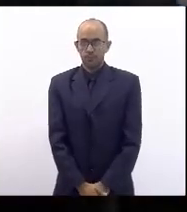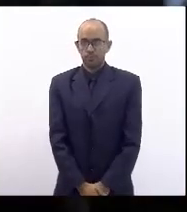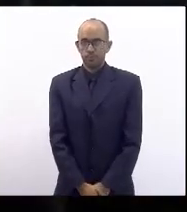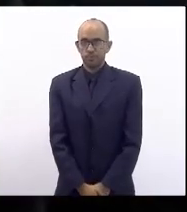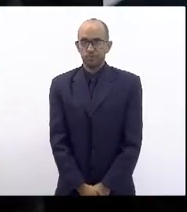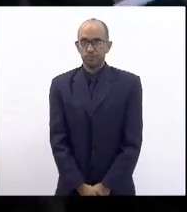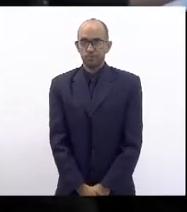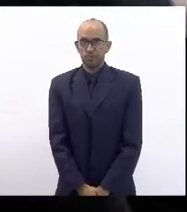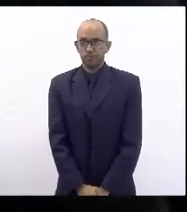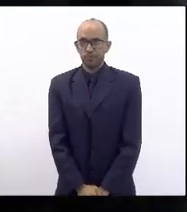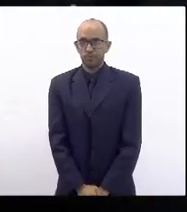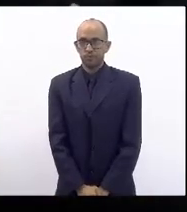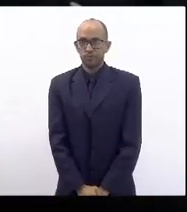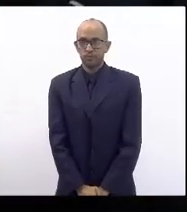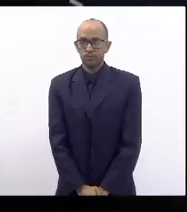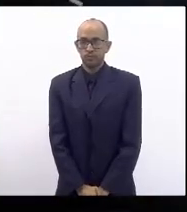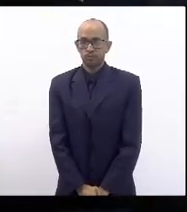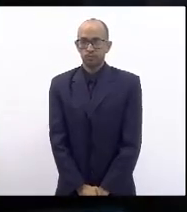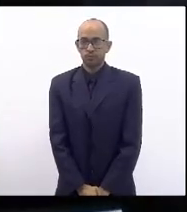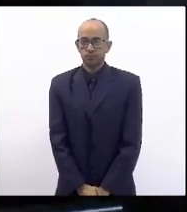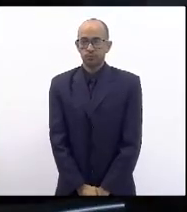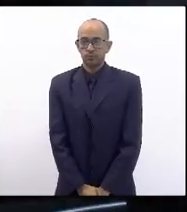E aí